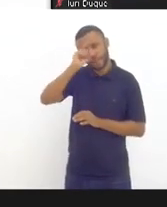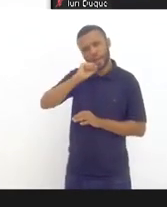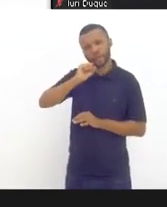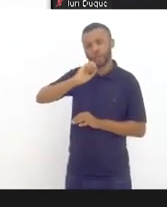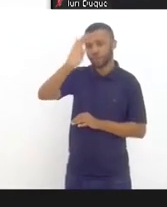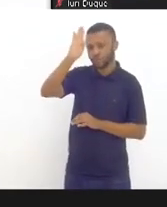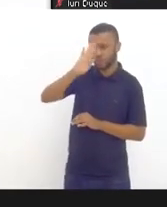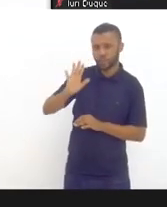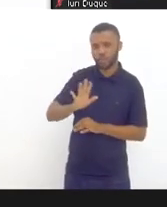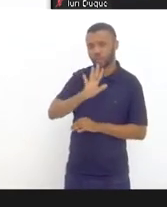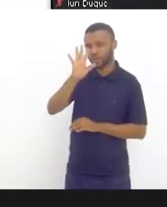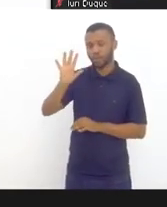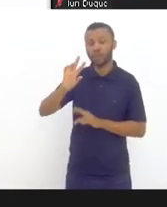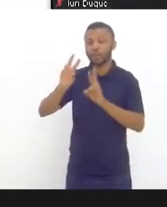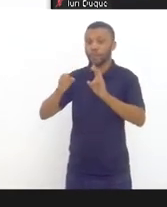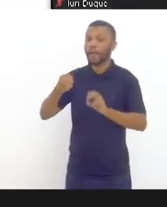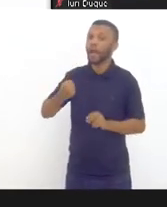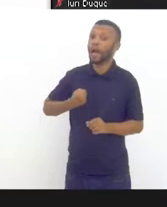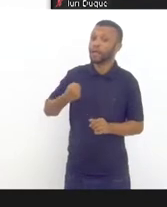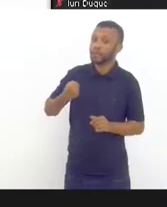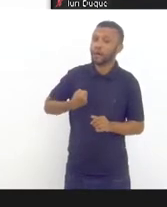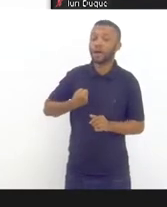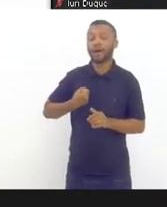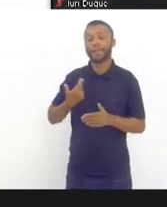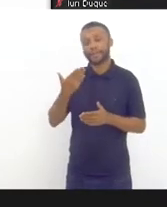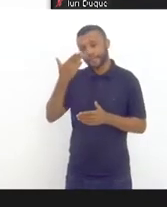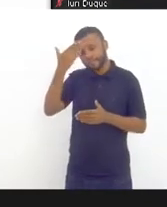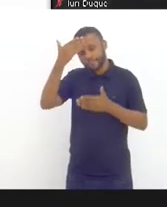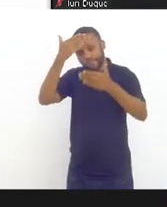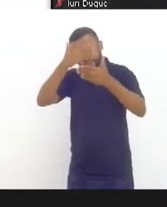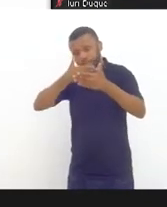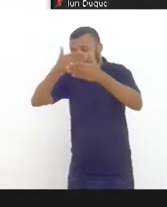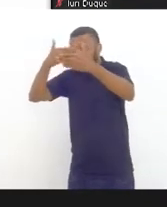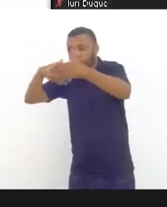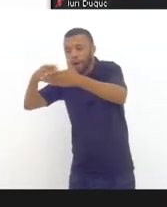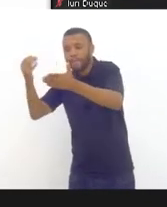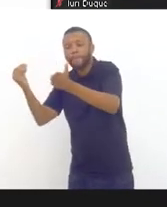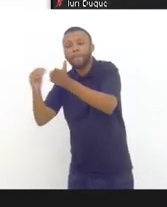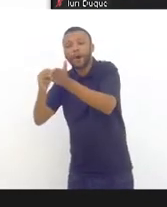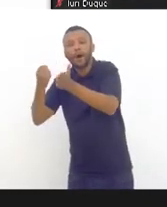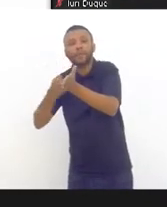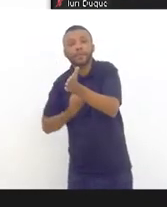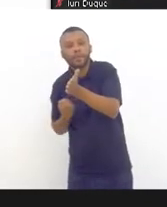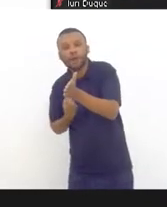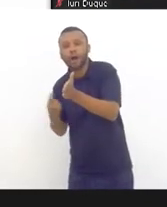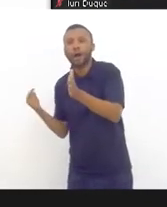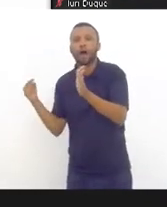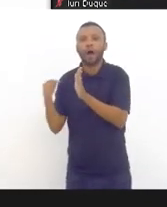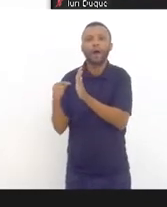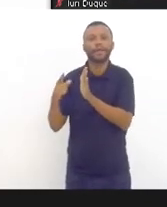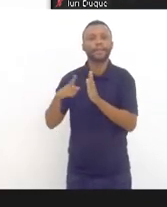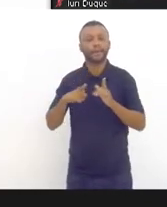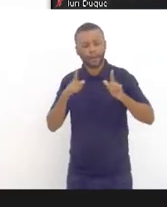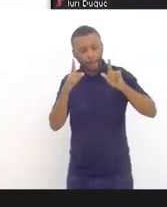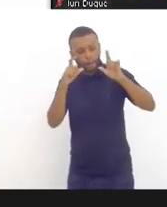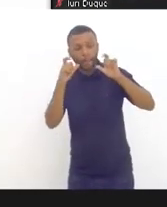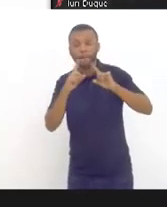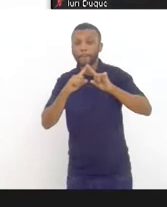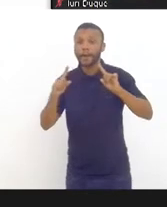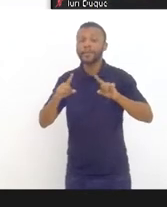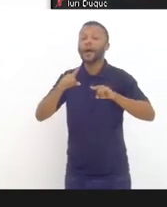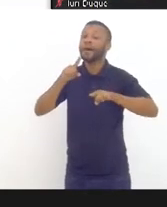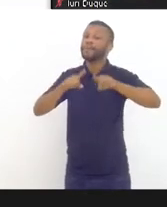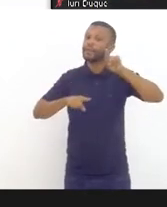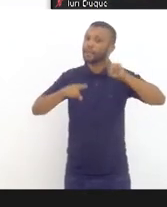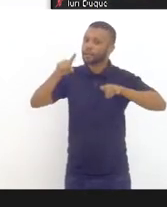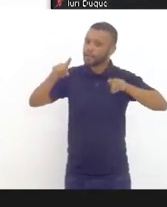Variação da nota em relação ao ano anterior, porque não é só o que a gente tem da nota ali, aquela foto, mas é o delta, é a variação,